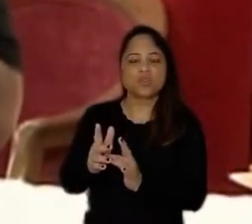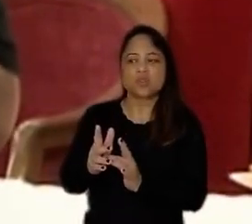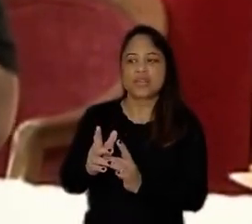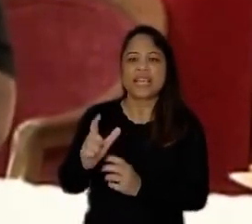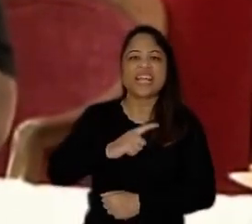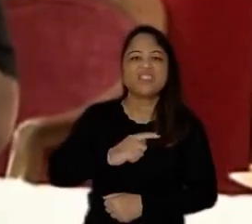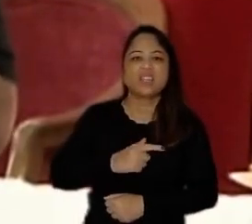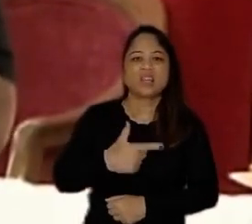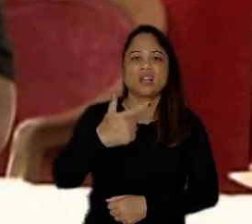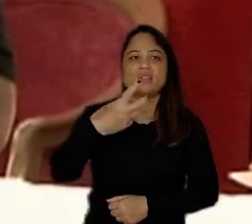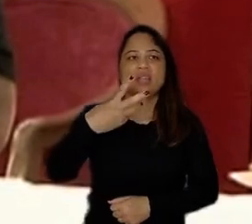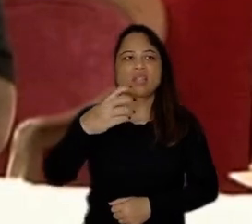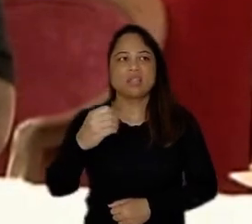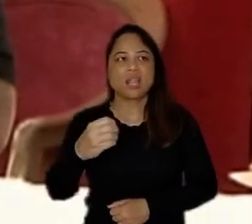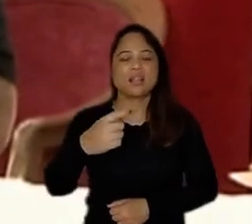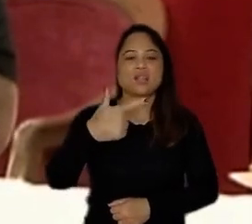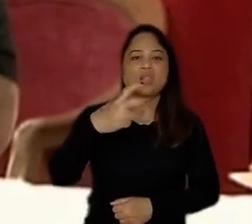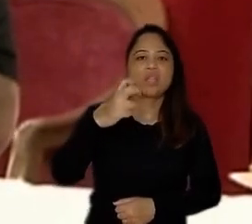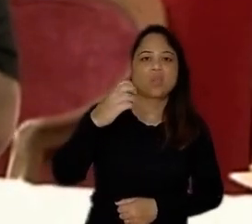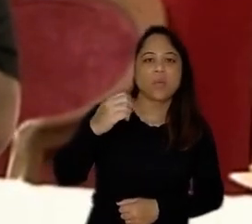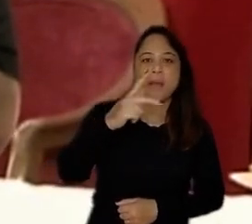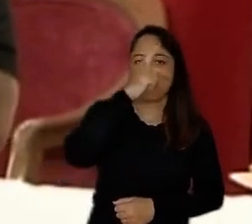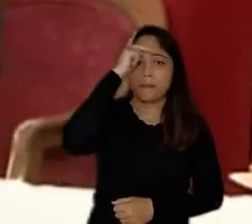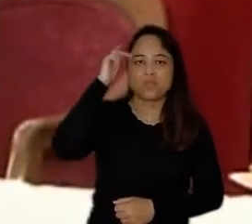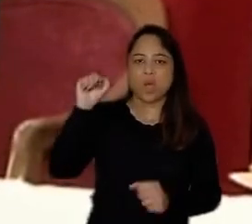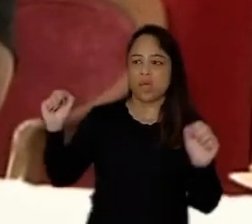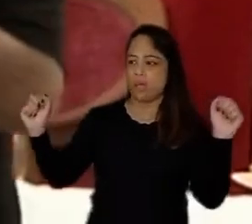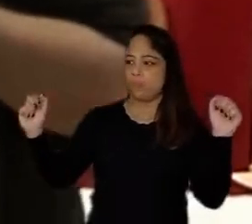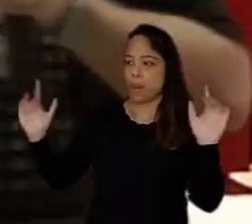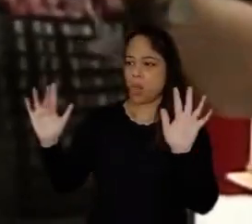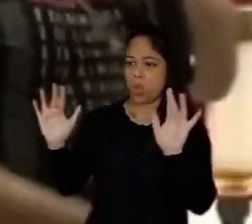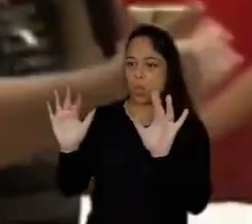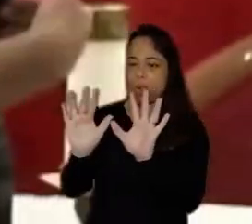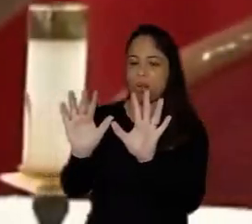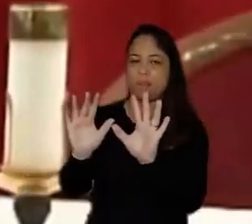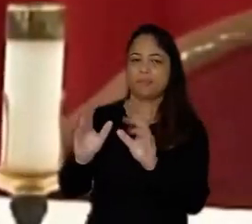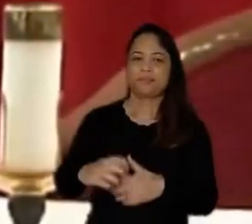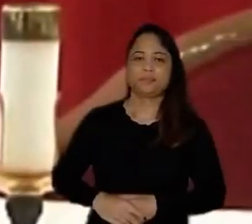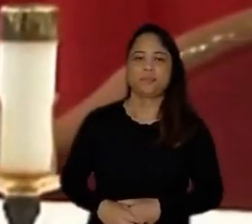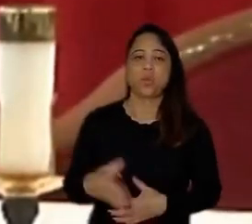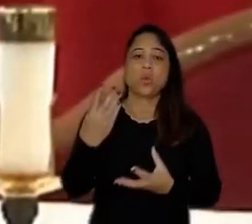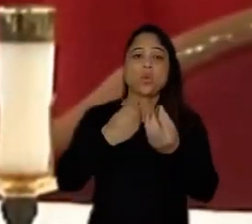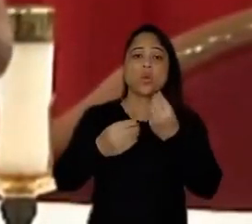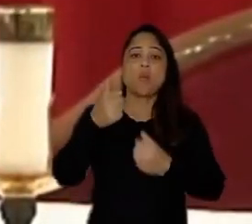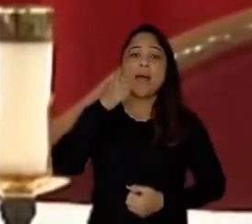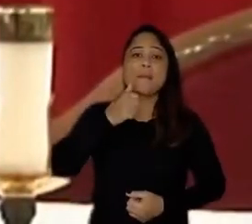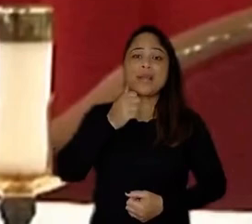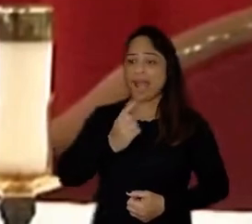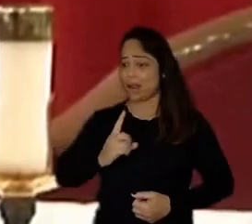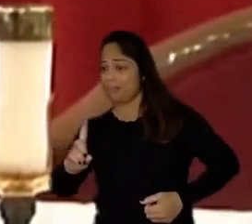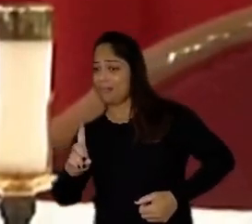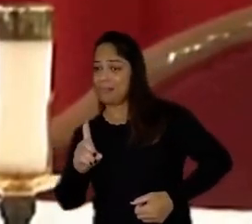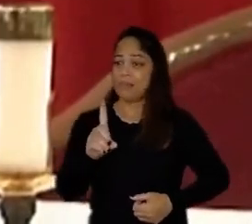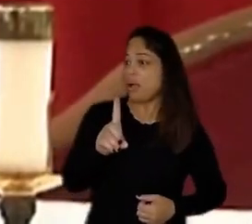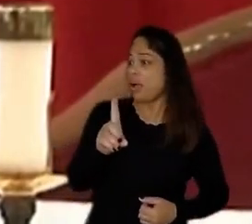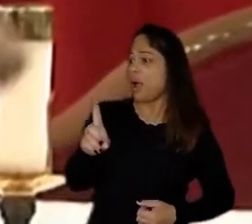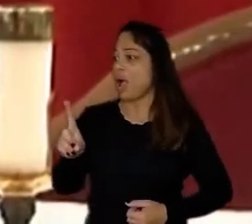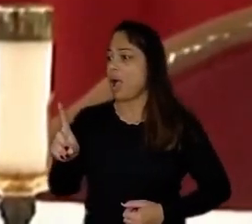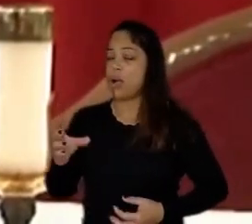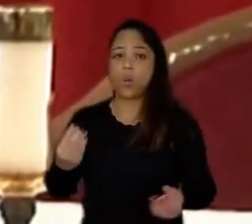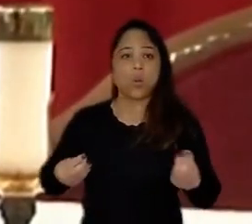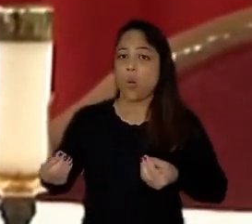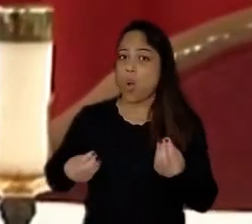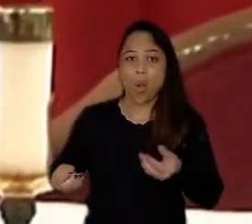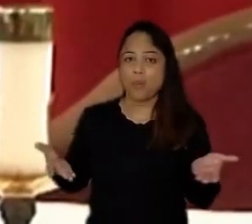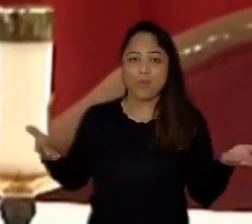230, 250 pessoas. Só tem um detalhe: como é que ela vai chegar lá? Pergunta para quem está do seu lado: como é que ela vai chegar